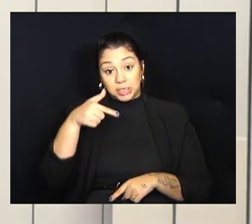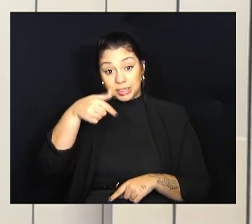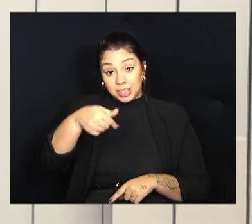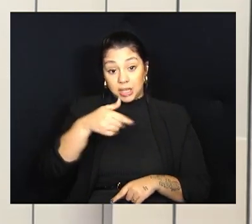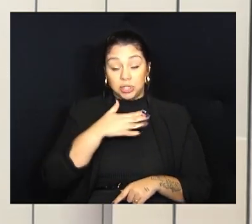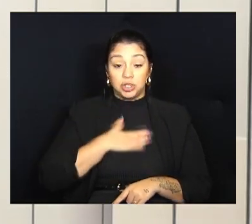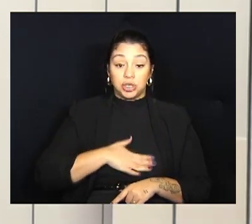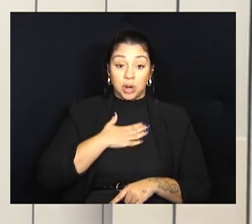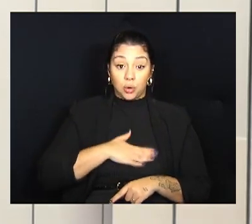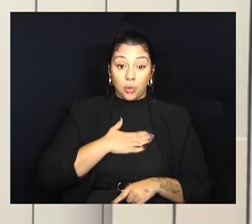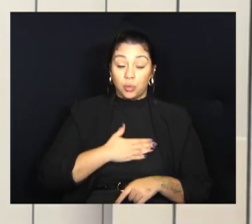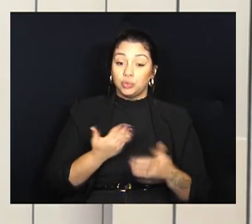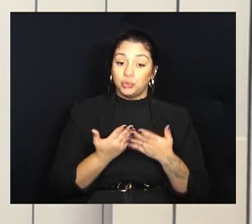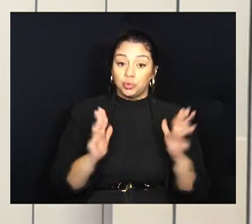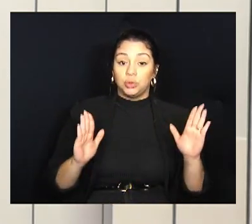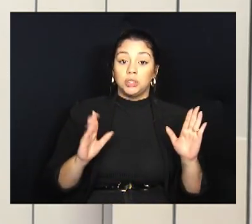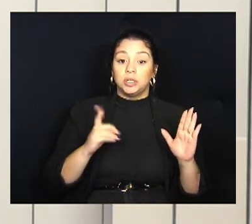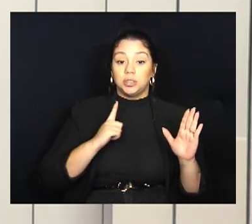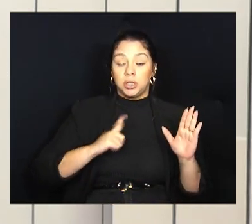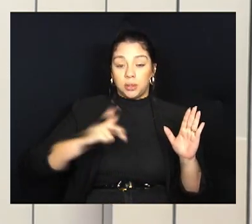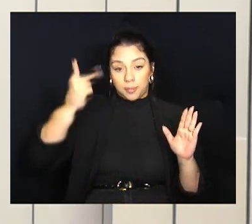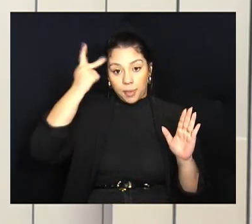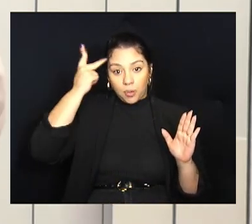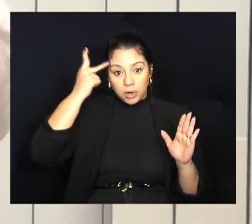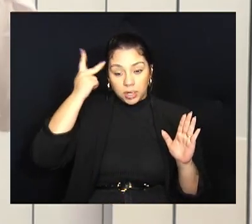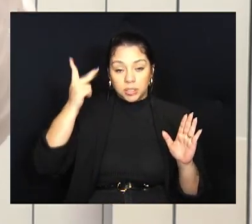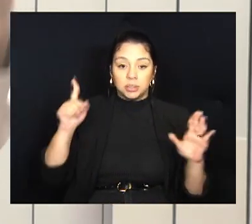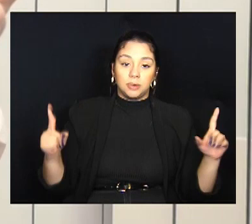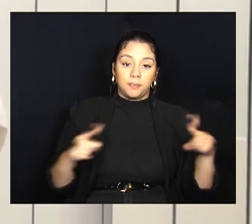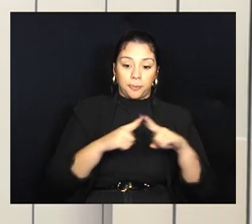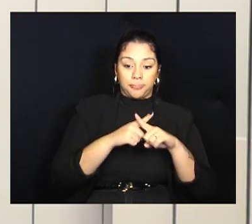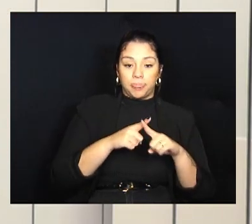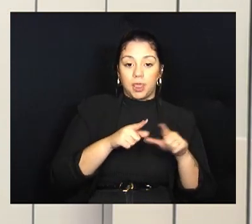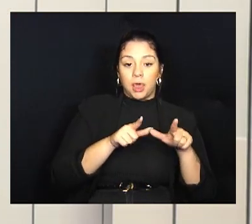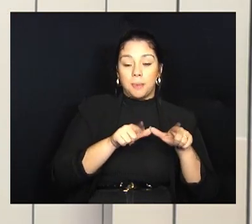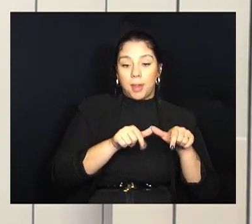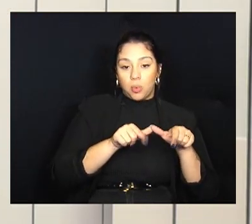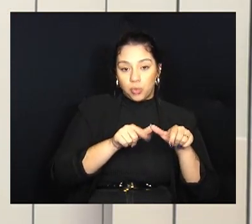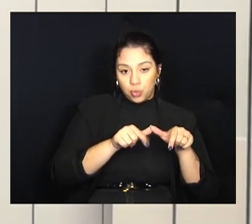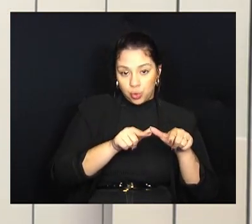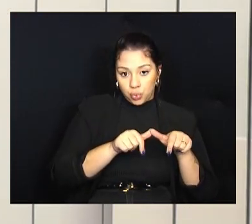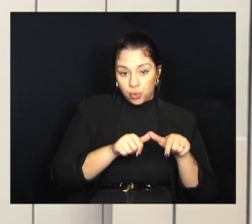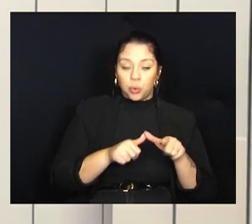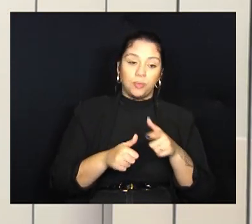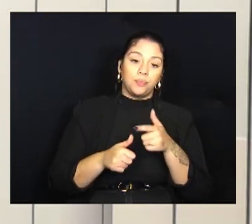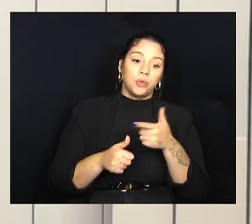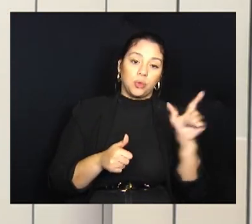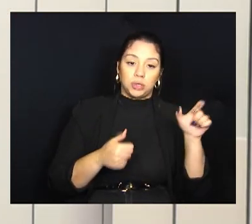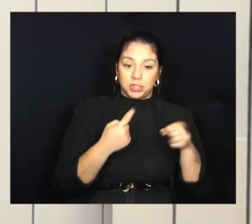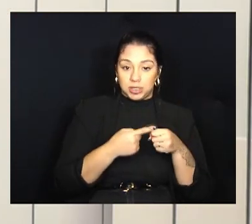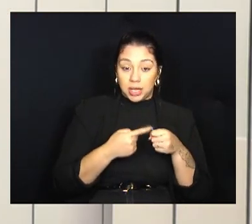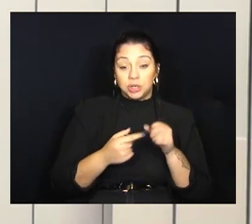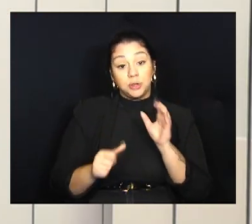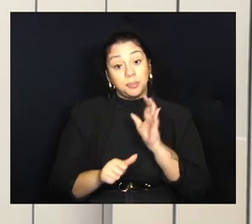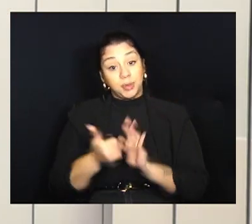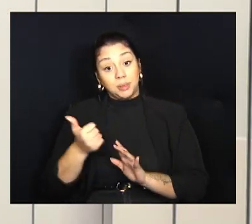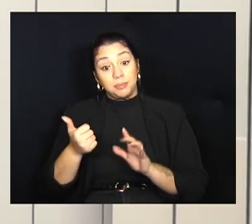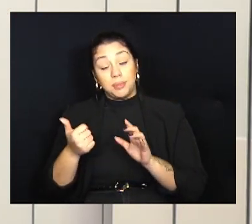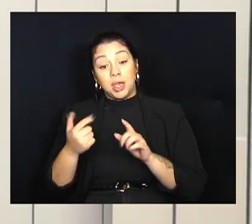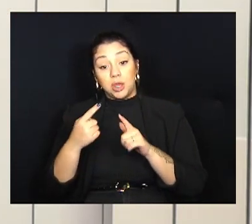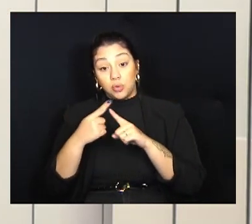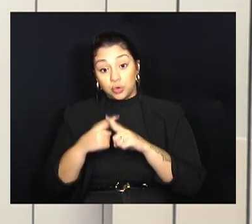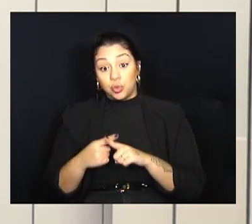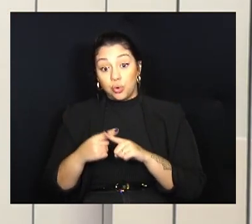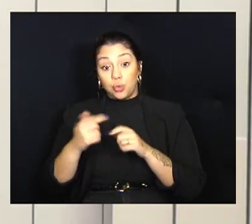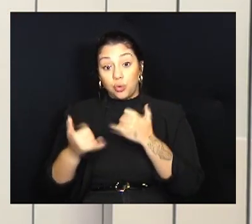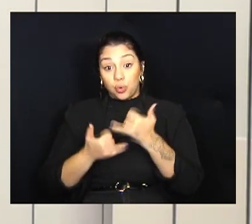agosto, estreia no Campeonato Paulista contra Bauru fora de casa. Primeiro jogo aqui em Campinas está marcado para o